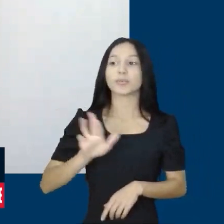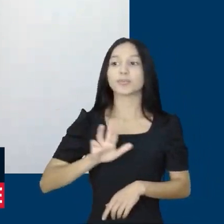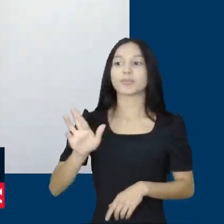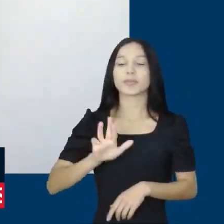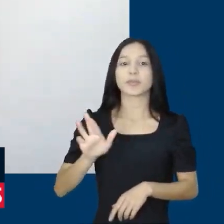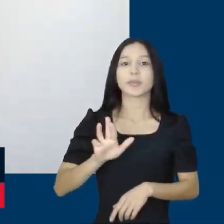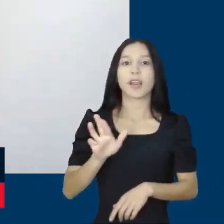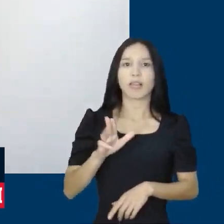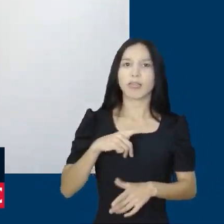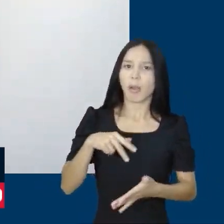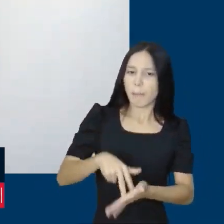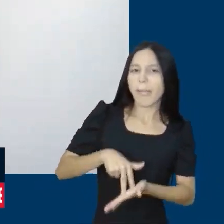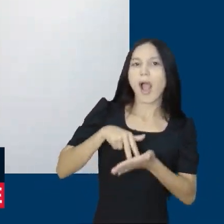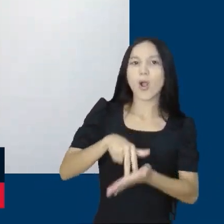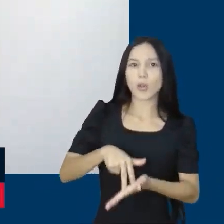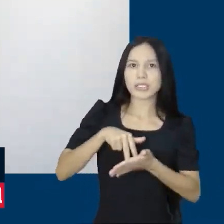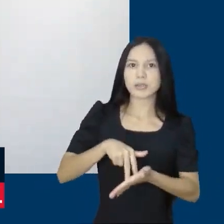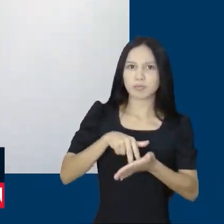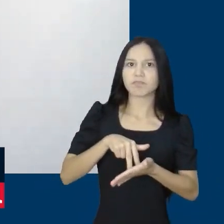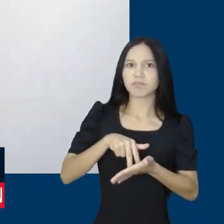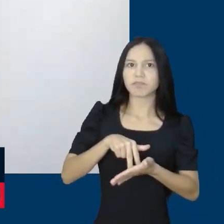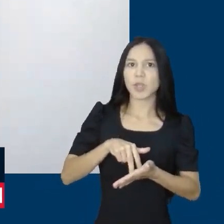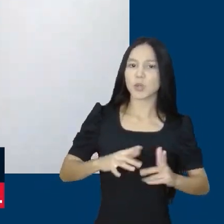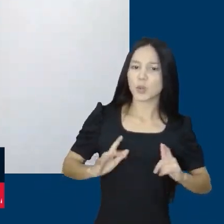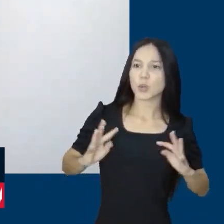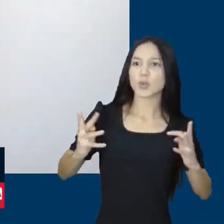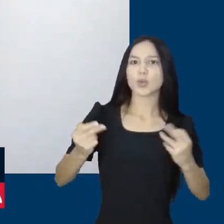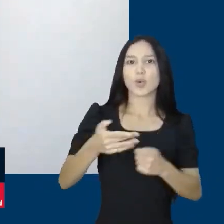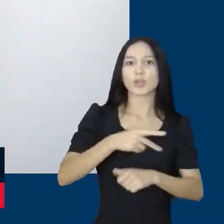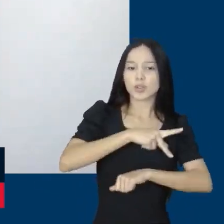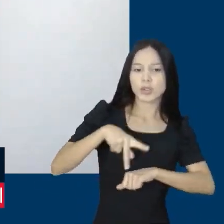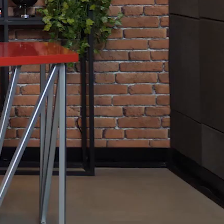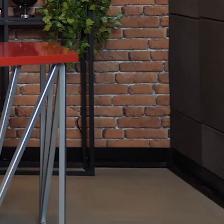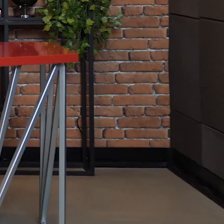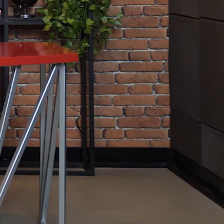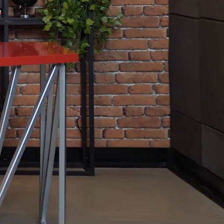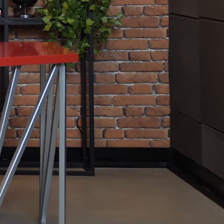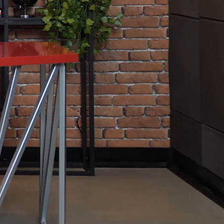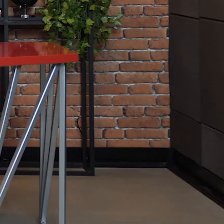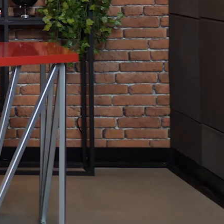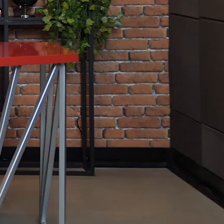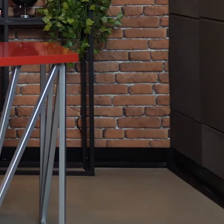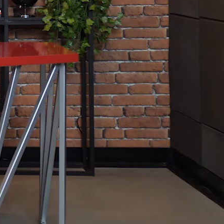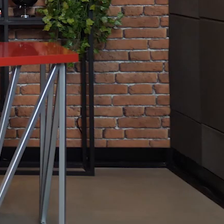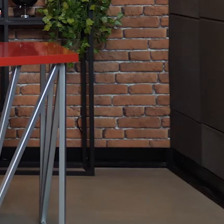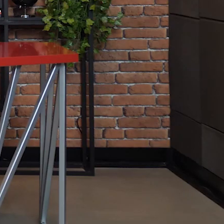dar um protagonismo maior para todos os países do Mercosul.